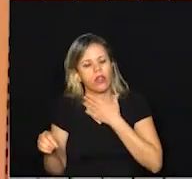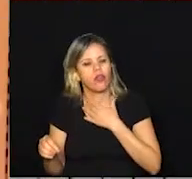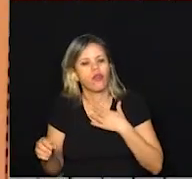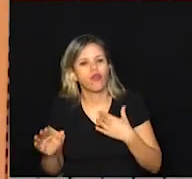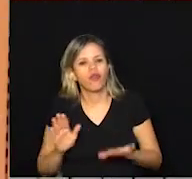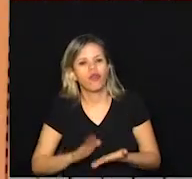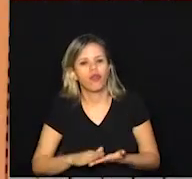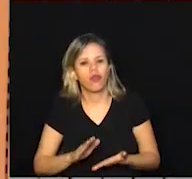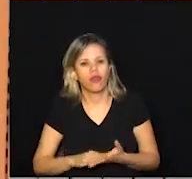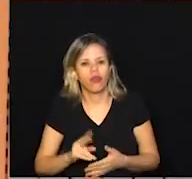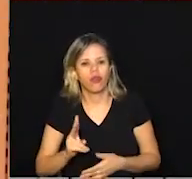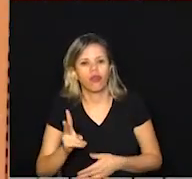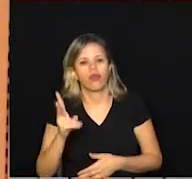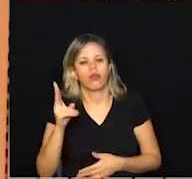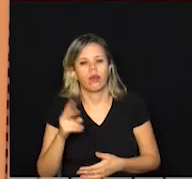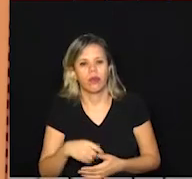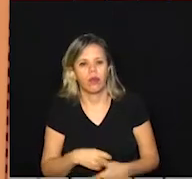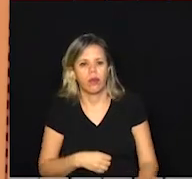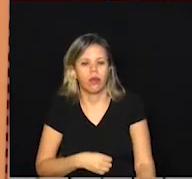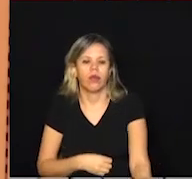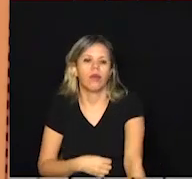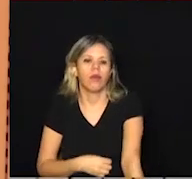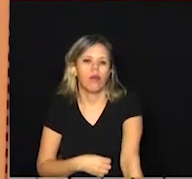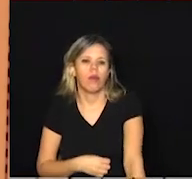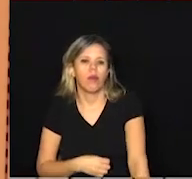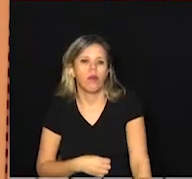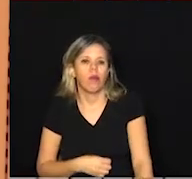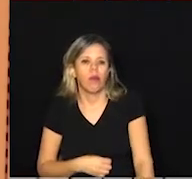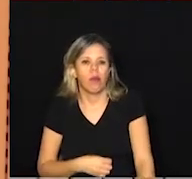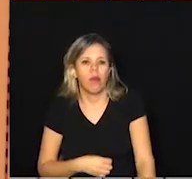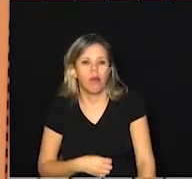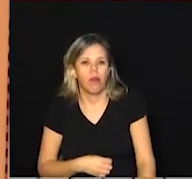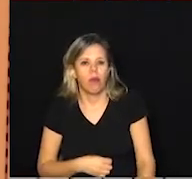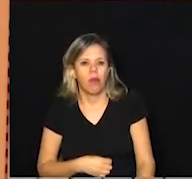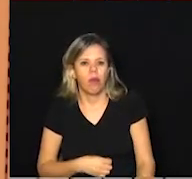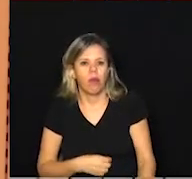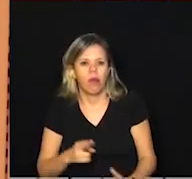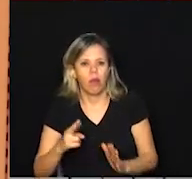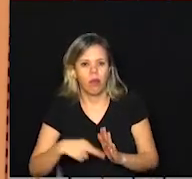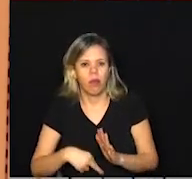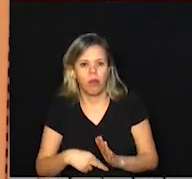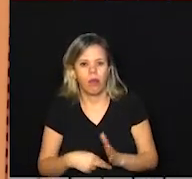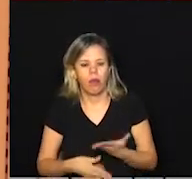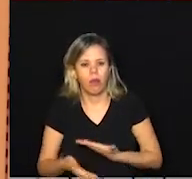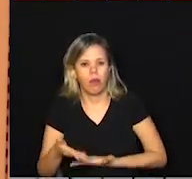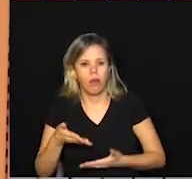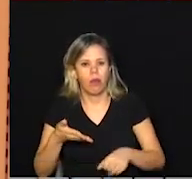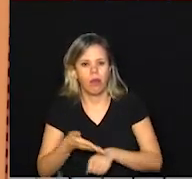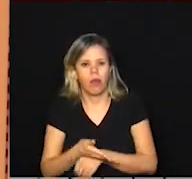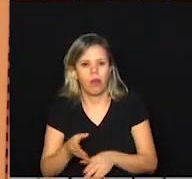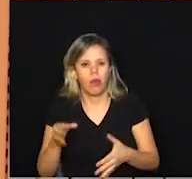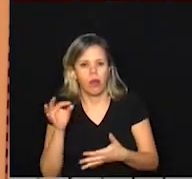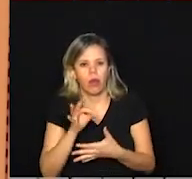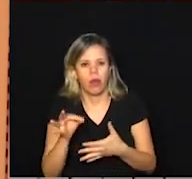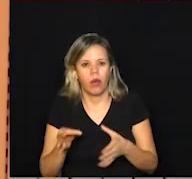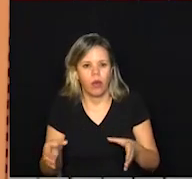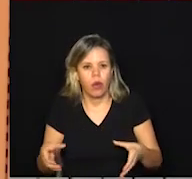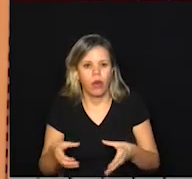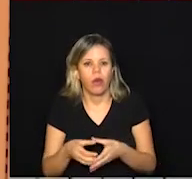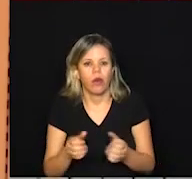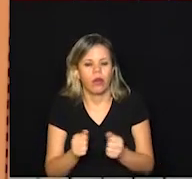cobrança seguir a nessas condições e uma uma um requerimento que envolve o conjunto